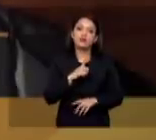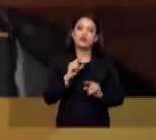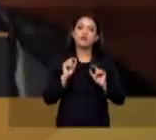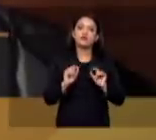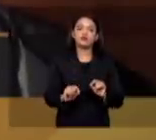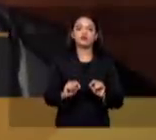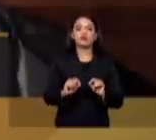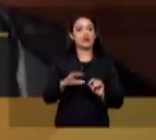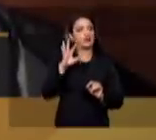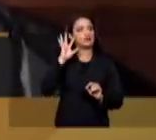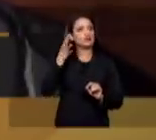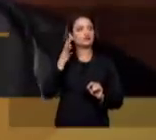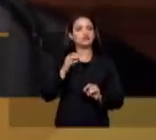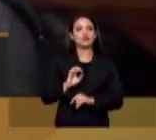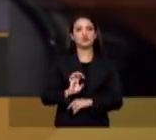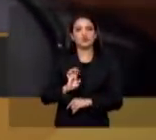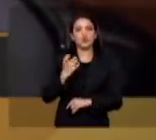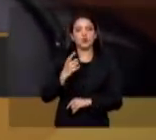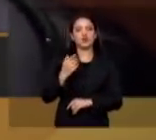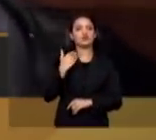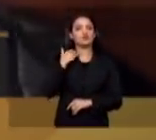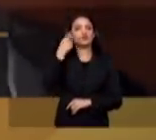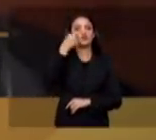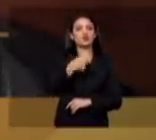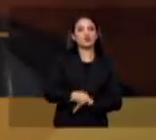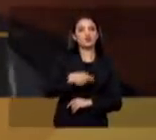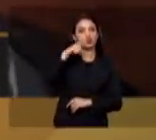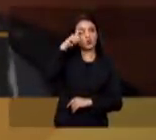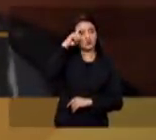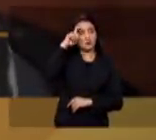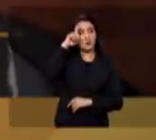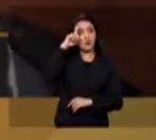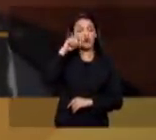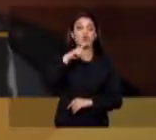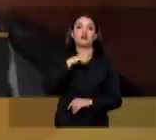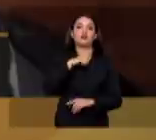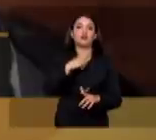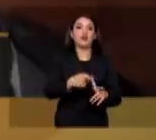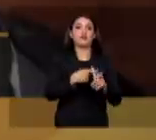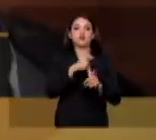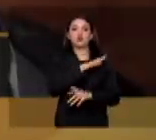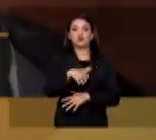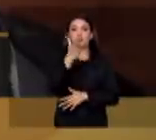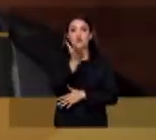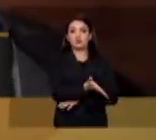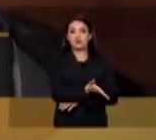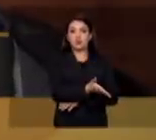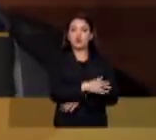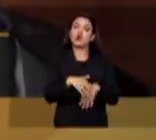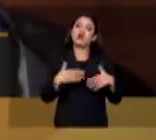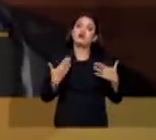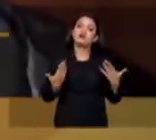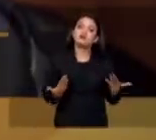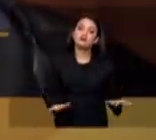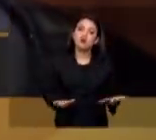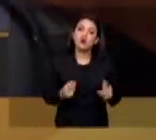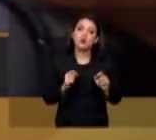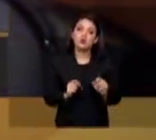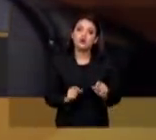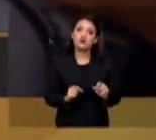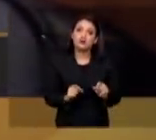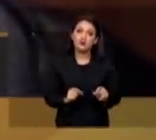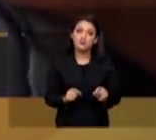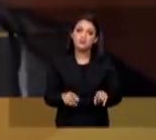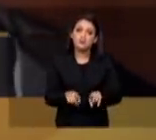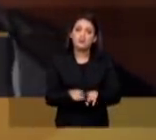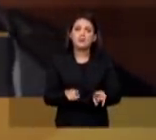suspeição do ex-juiz federal, doutor Sérgio Fernando Moro. como disse, suscita a parte